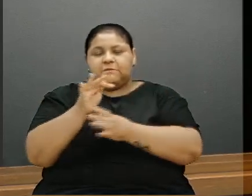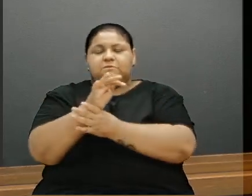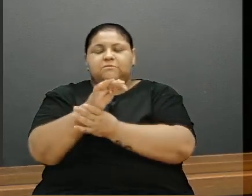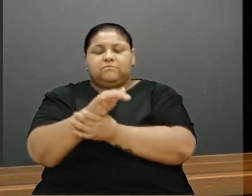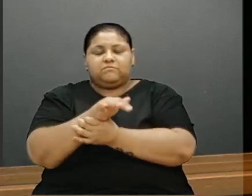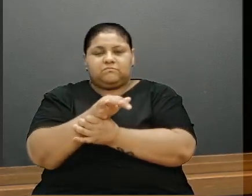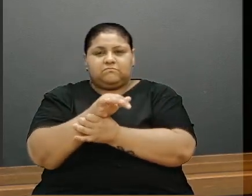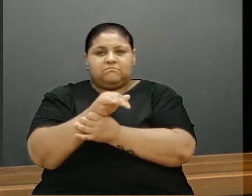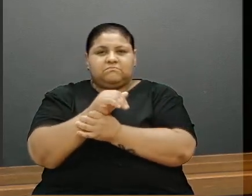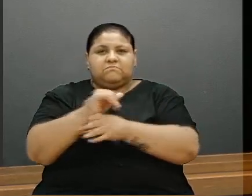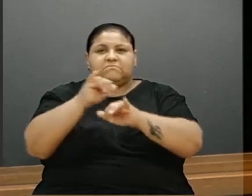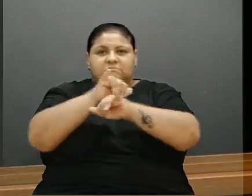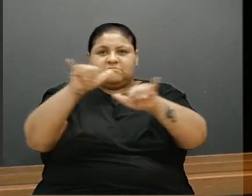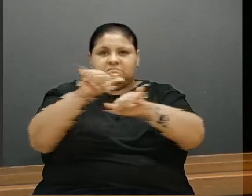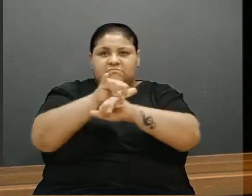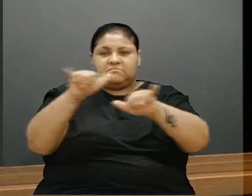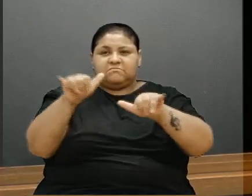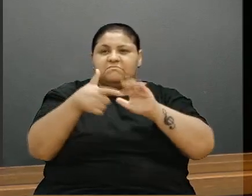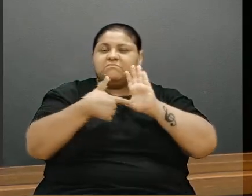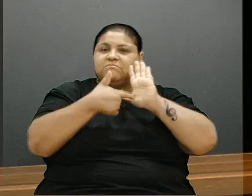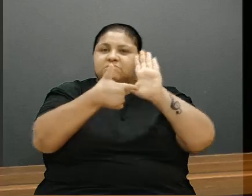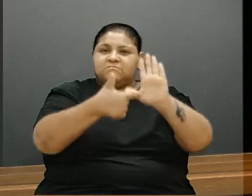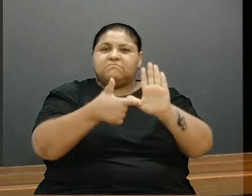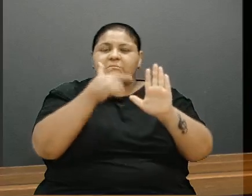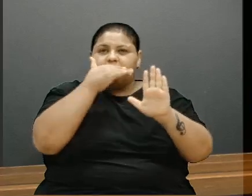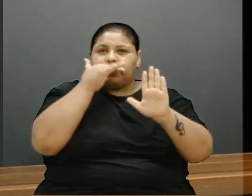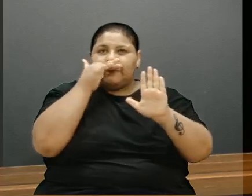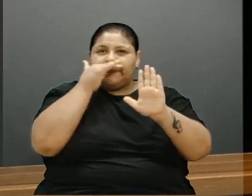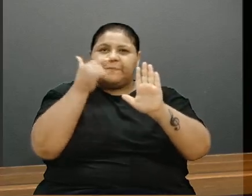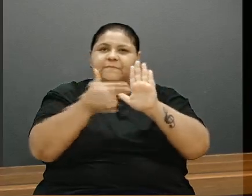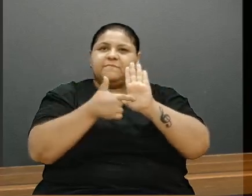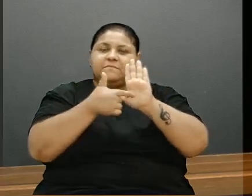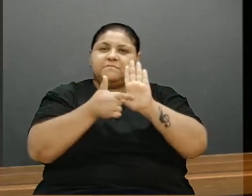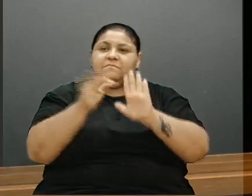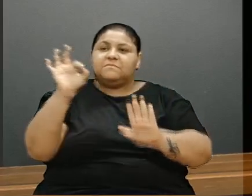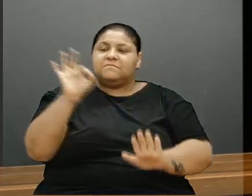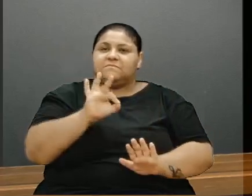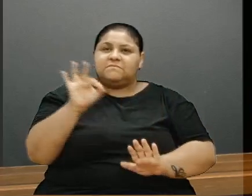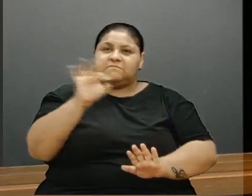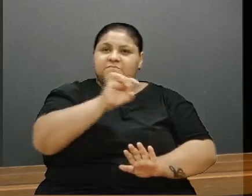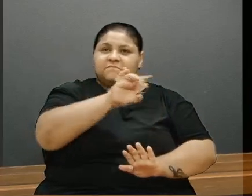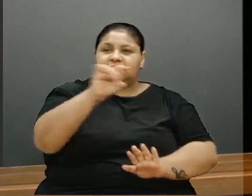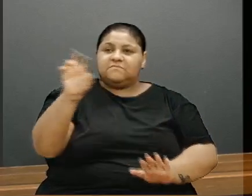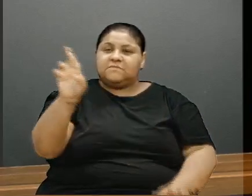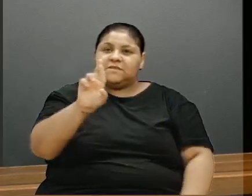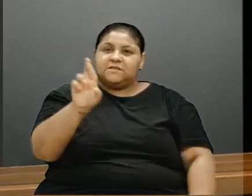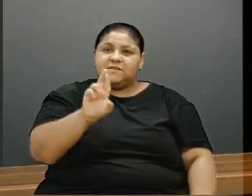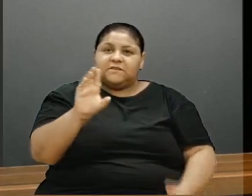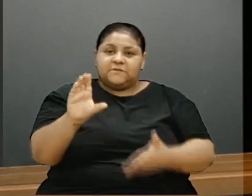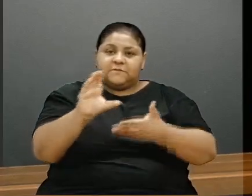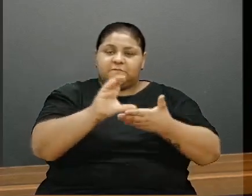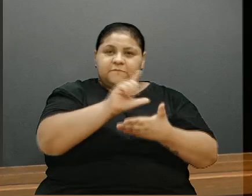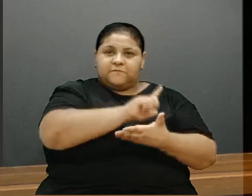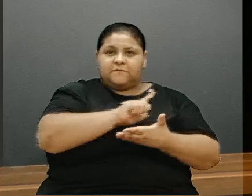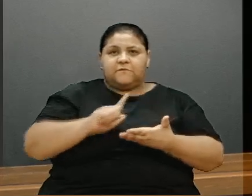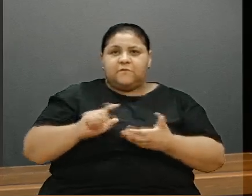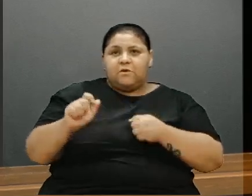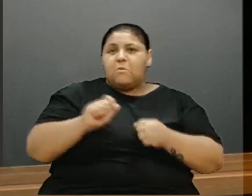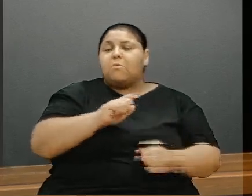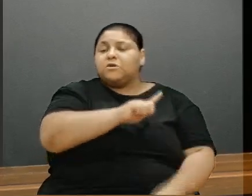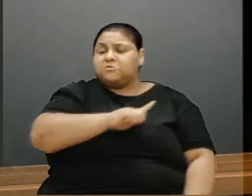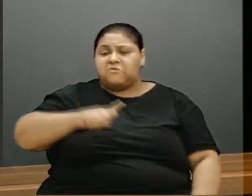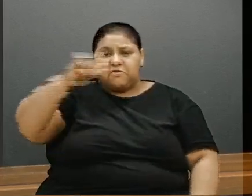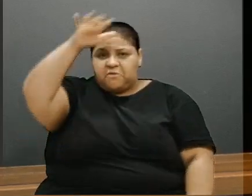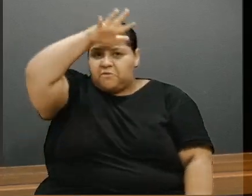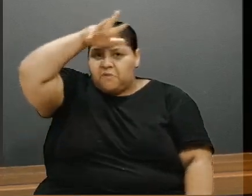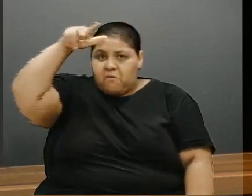da indústria. A CNI apresentou índices de que cada R$1 investido pelo governo, e pode ser um governo municipal, pode ser